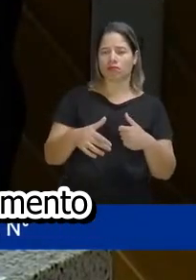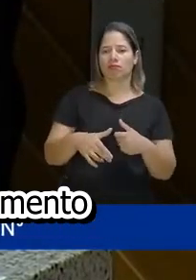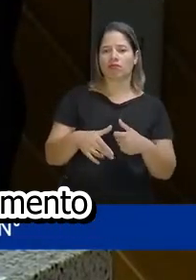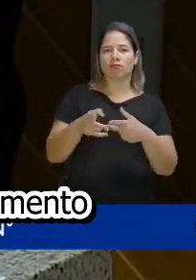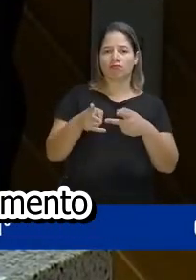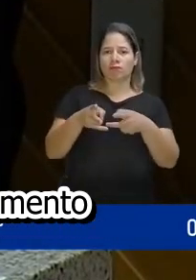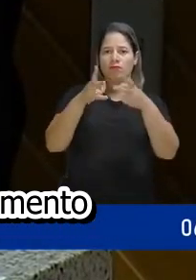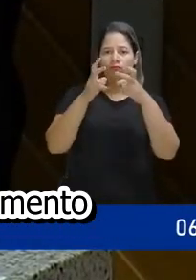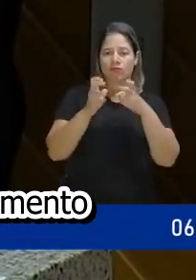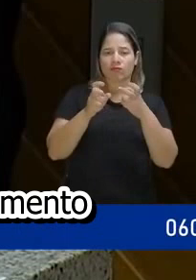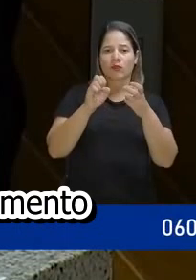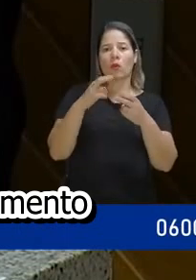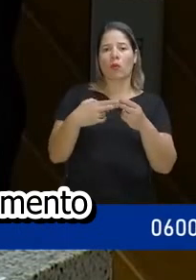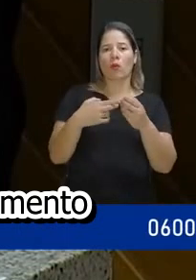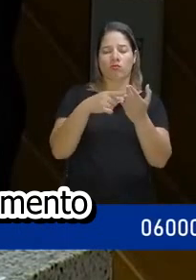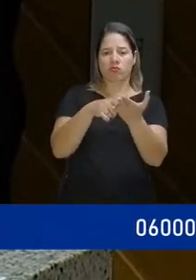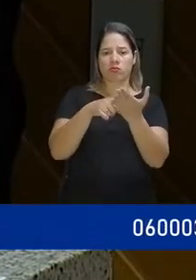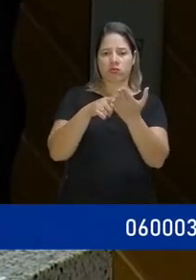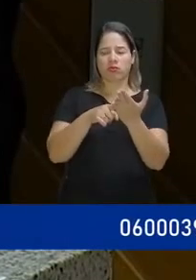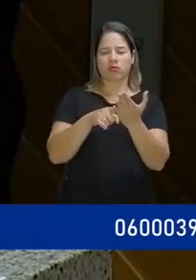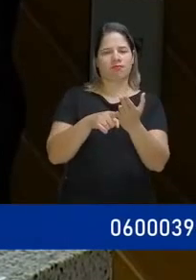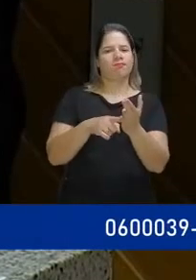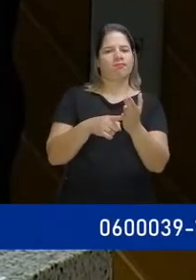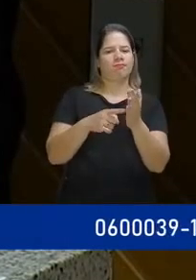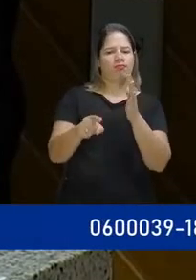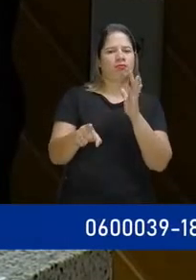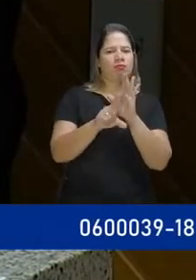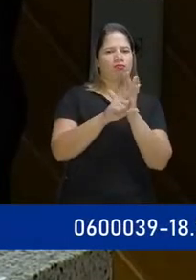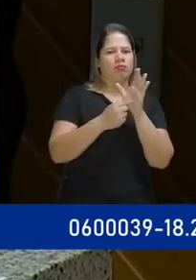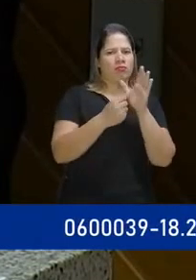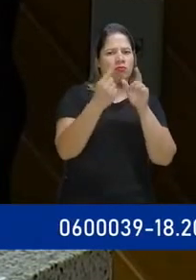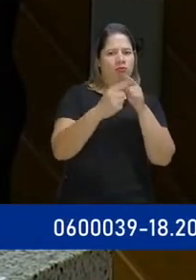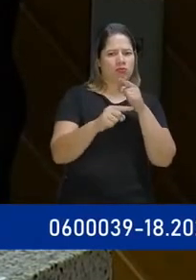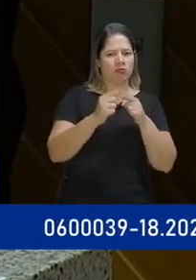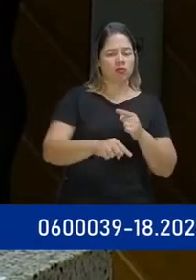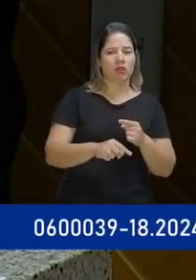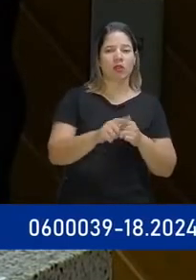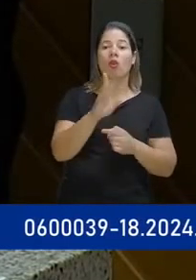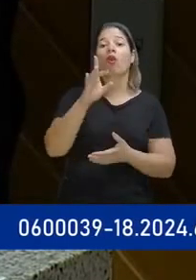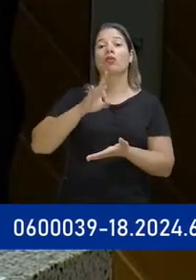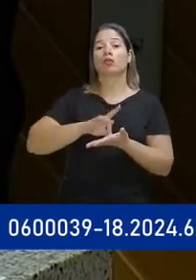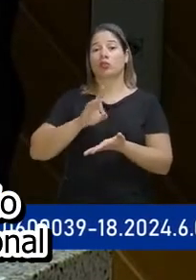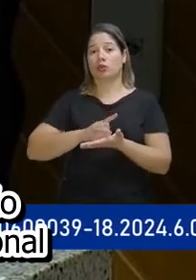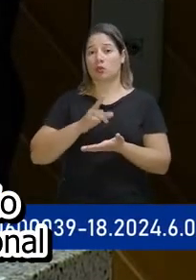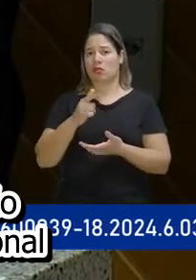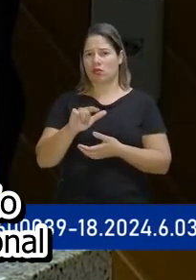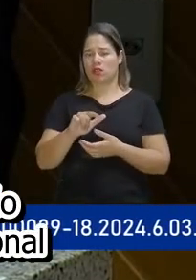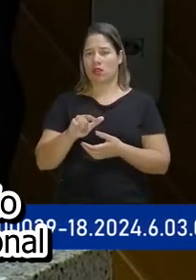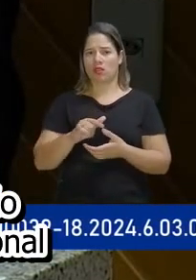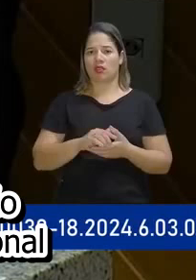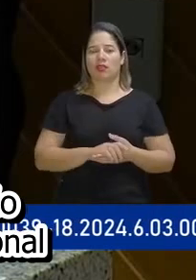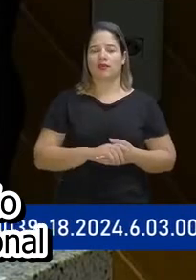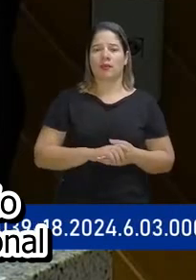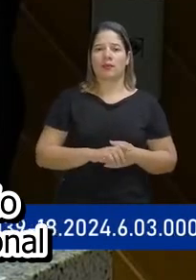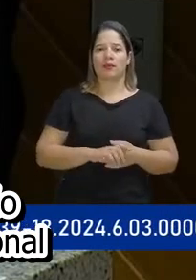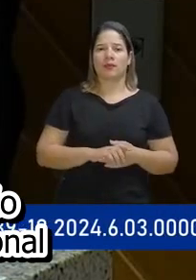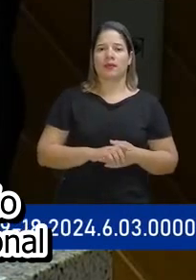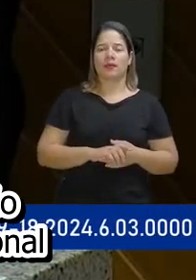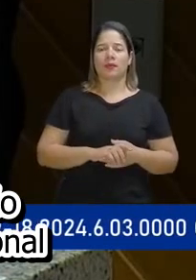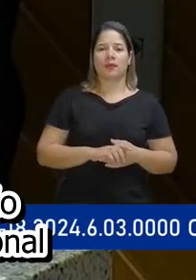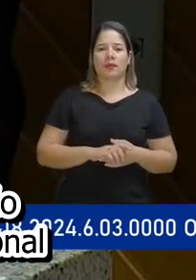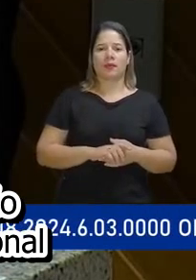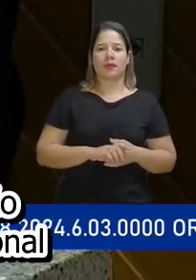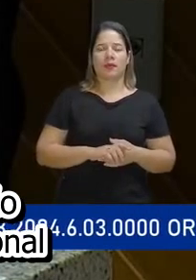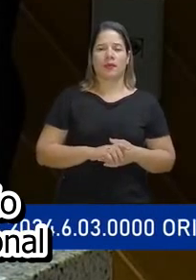reconhecido qualquer hipótese de inconstitucionalidade, de inelegibilidade. Como a eminente relatora já